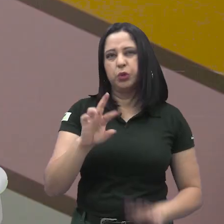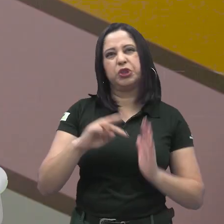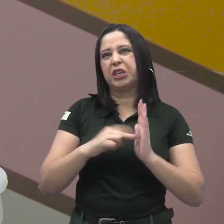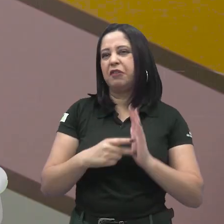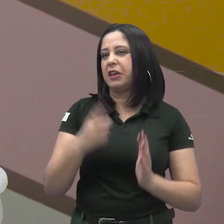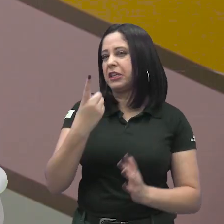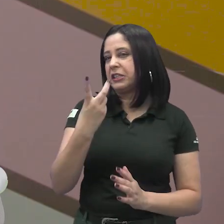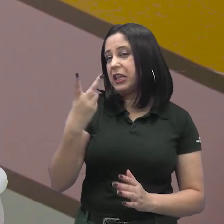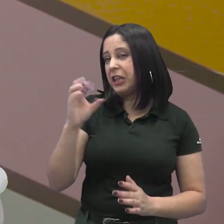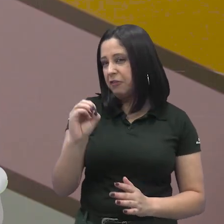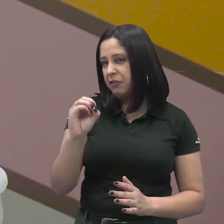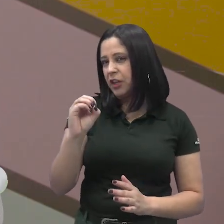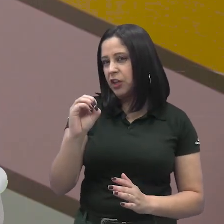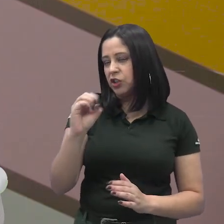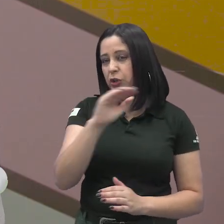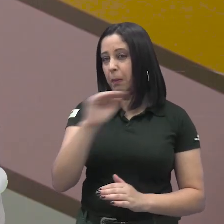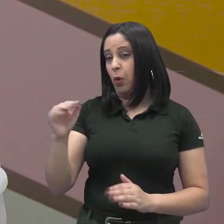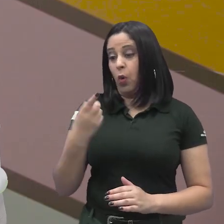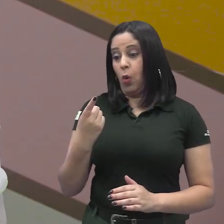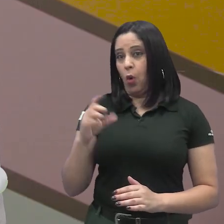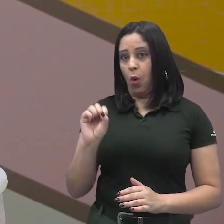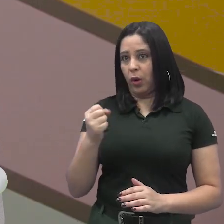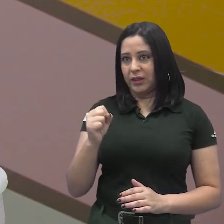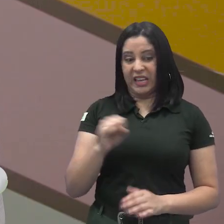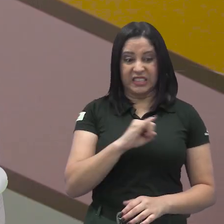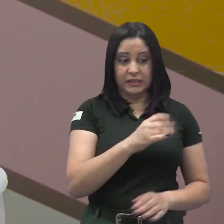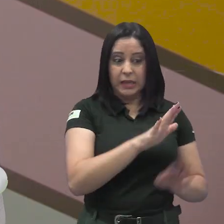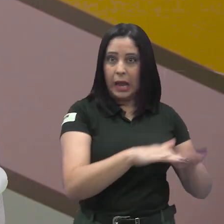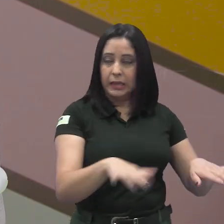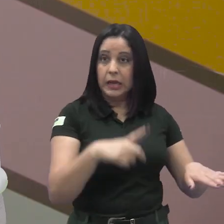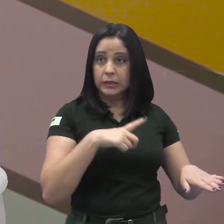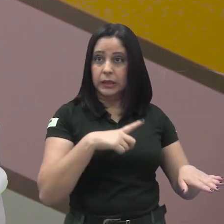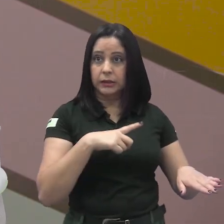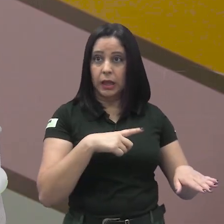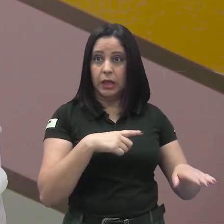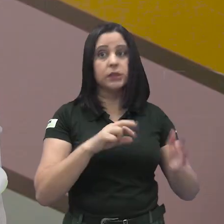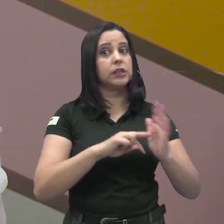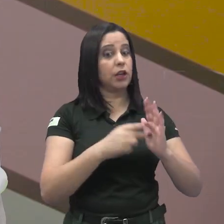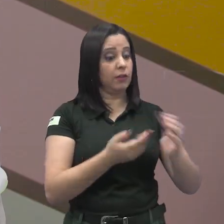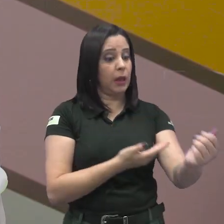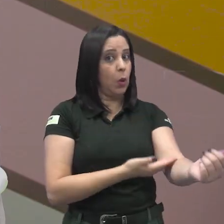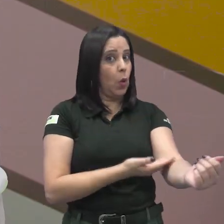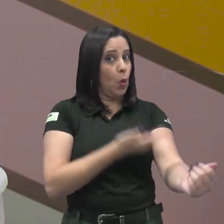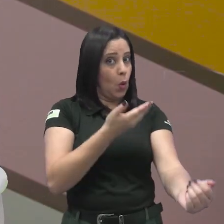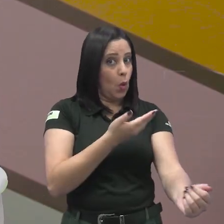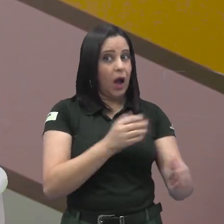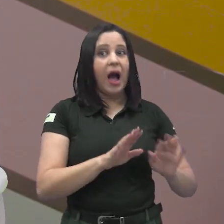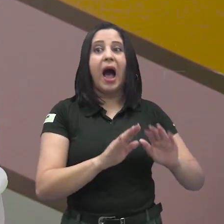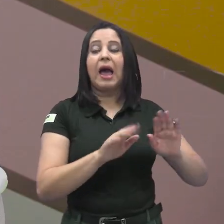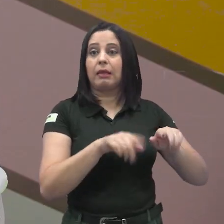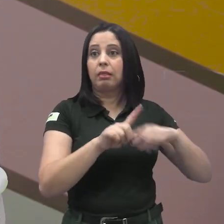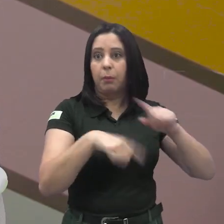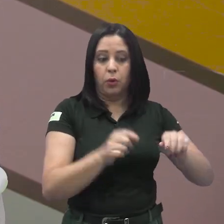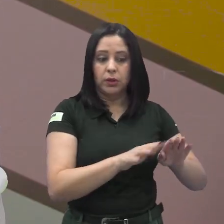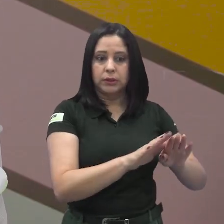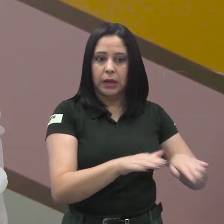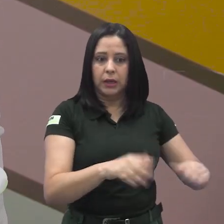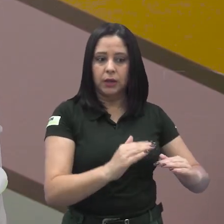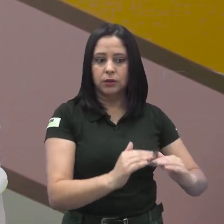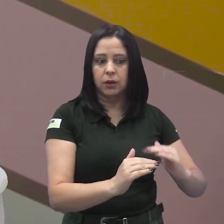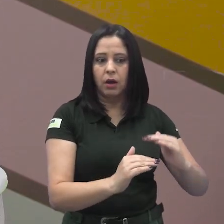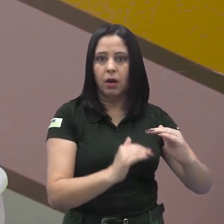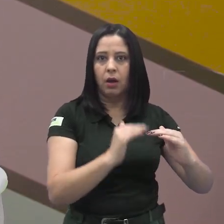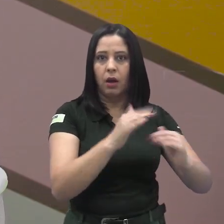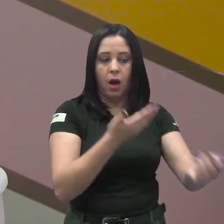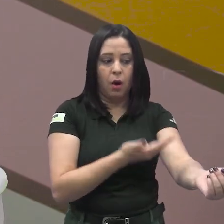por 80 milímetros de mercúrio, numa criança de 3 anos é muito alta. Então, isso vai aumentando devagarzinho à medida que a pessoa